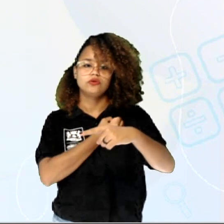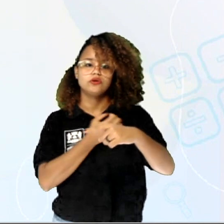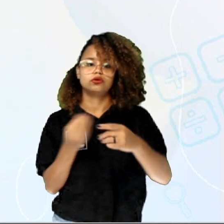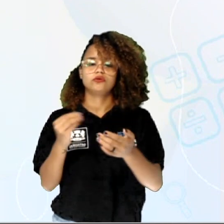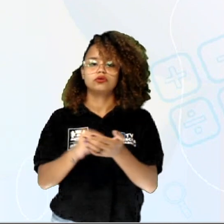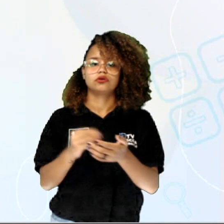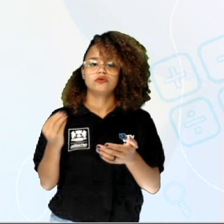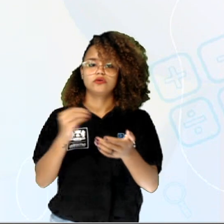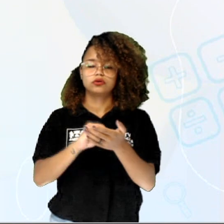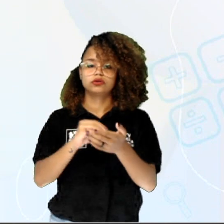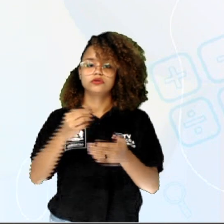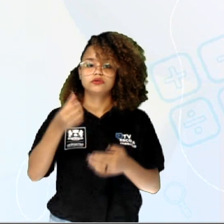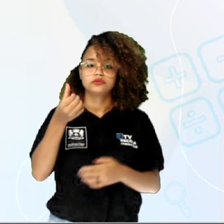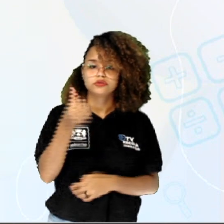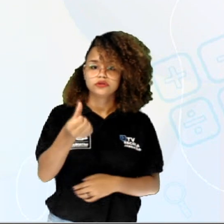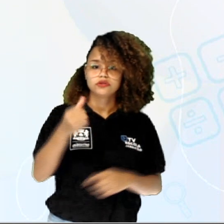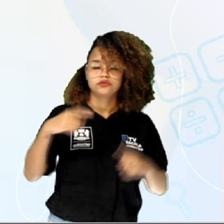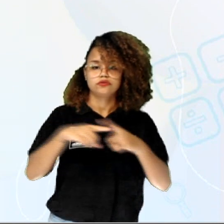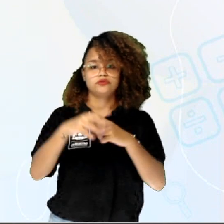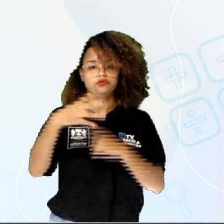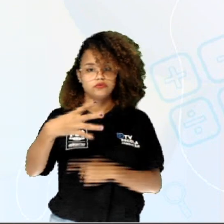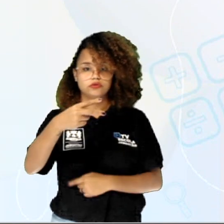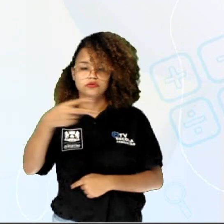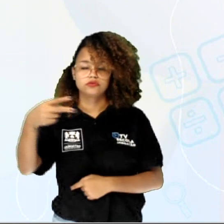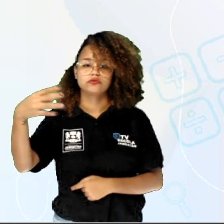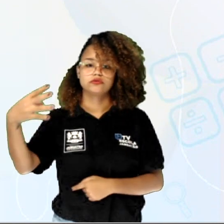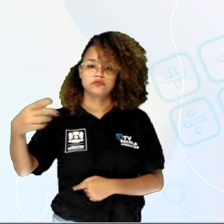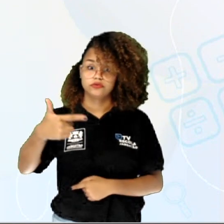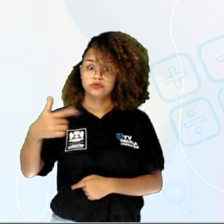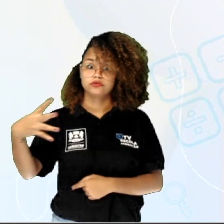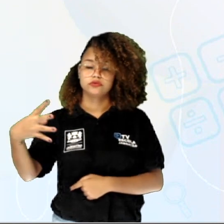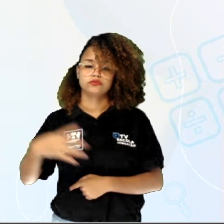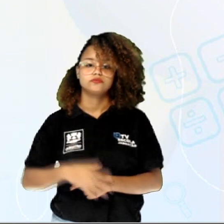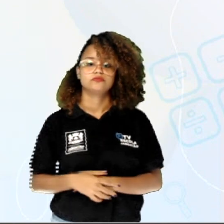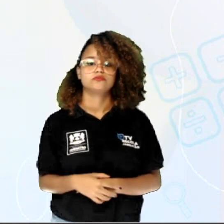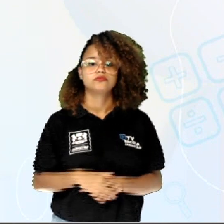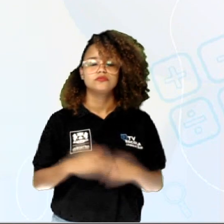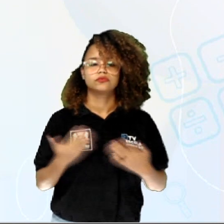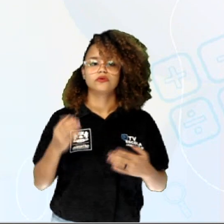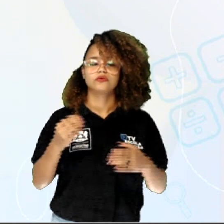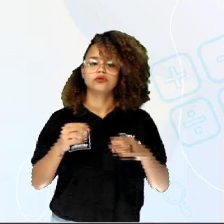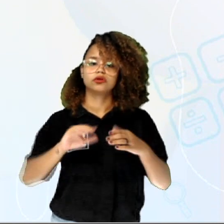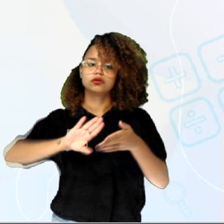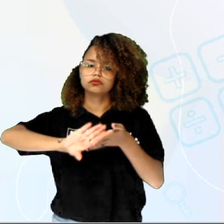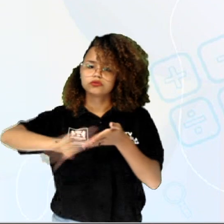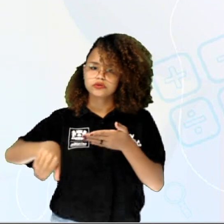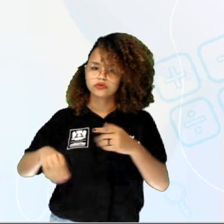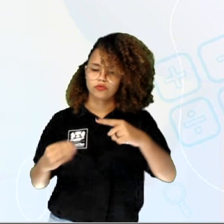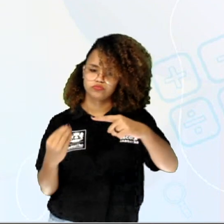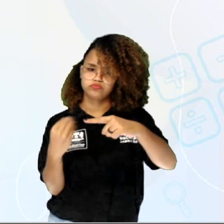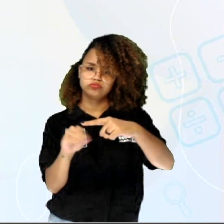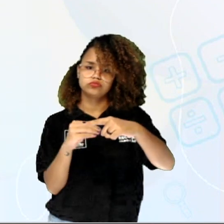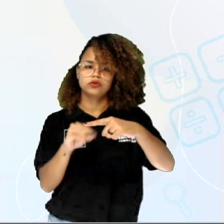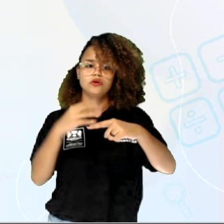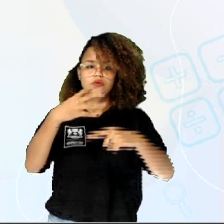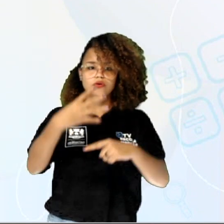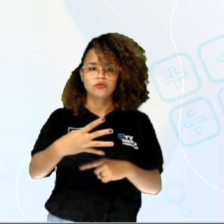que está no numerador e pelo 2 que está ali coladinho com x. 2 vezes 1 vezes 2 dá 4. Então o primeiro membro vai